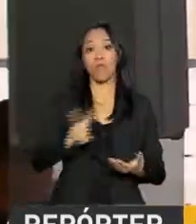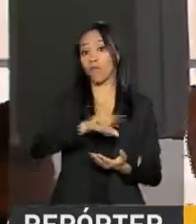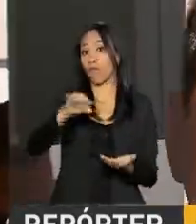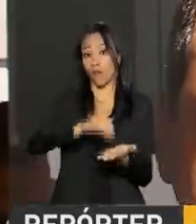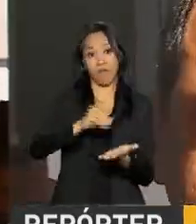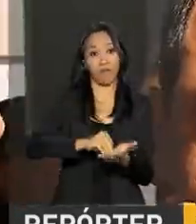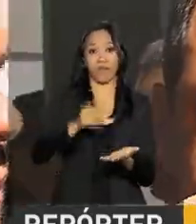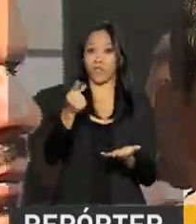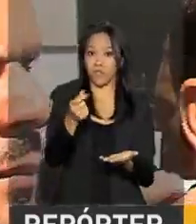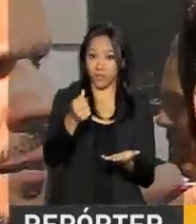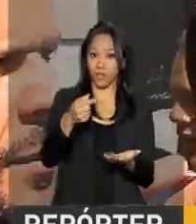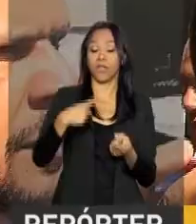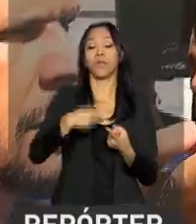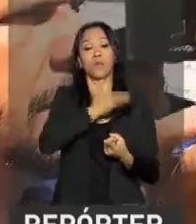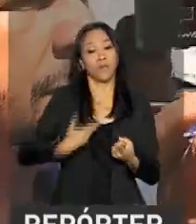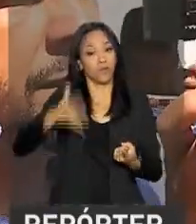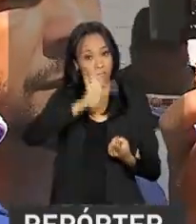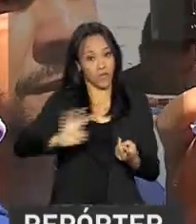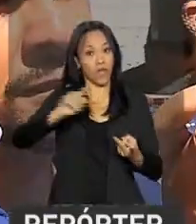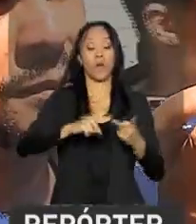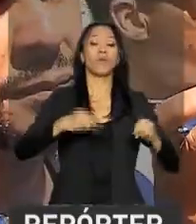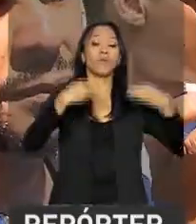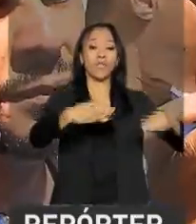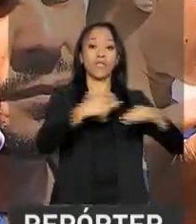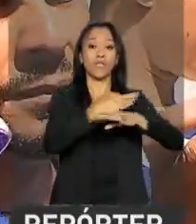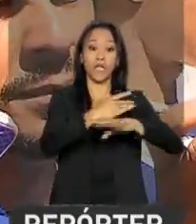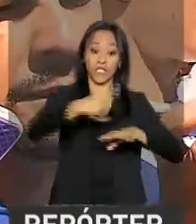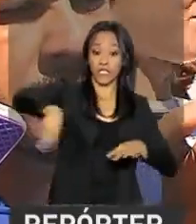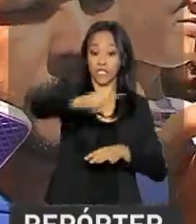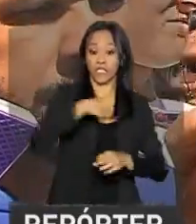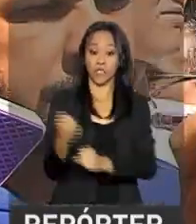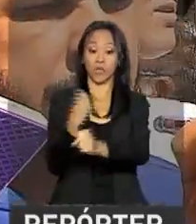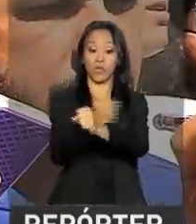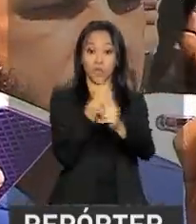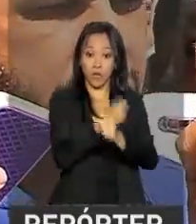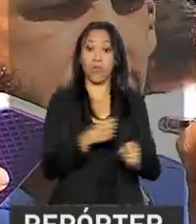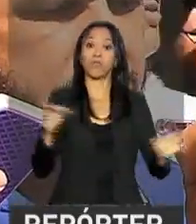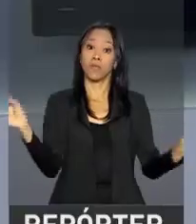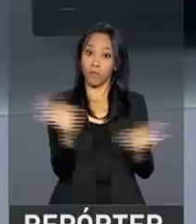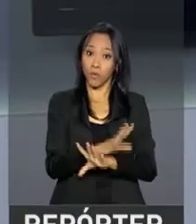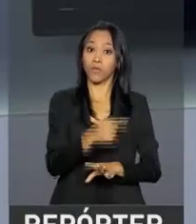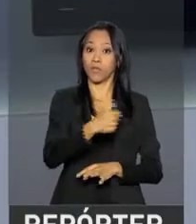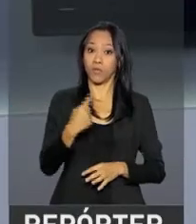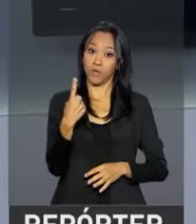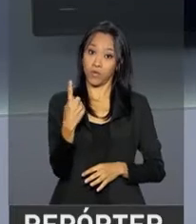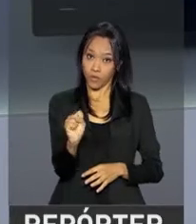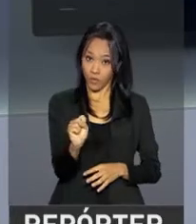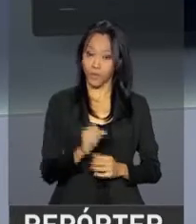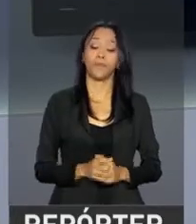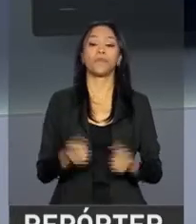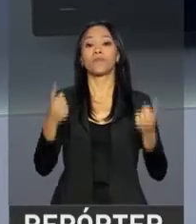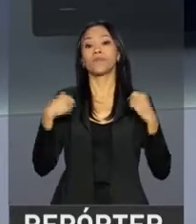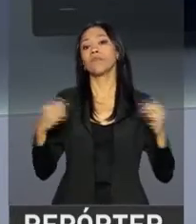por parte do governo federal do ministério das cidades para que as obras possam ser concluídas em 2018 e olha só o